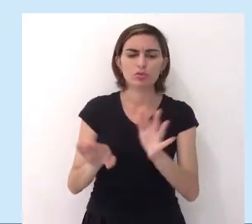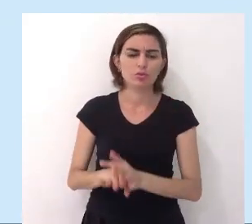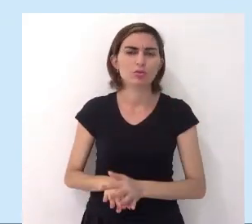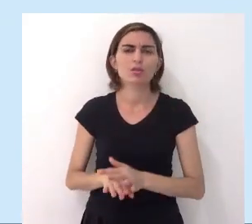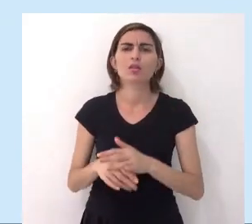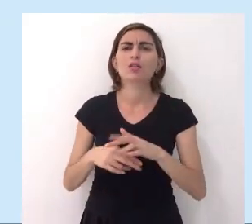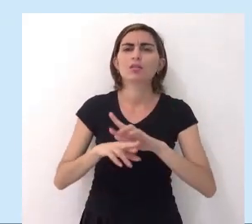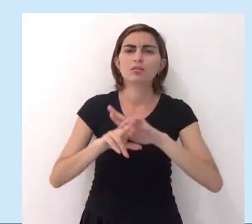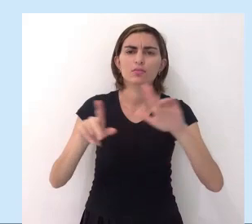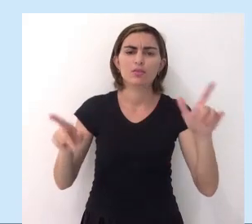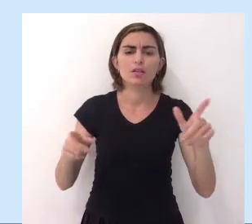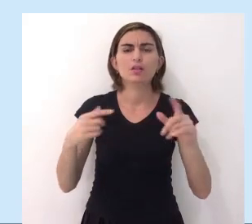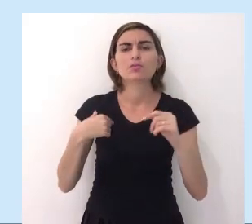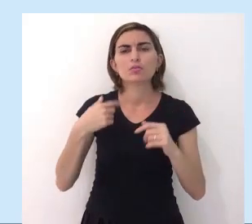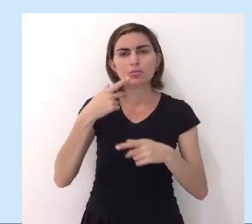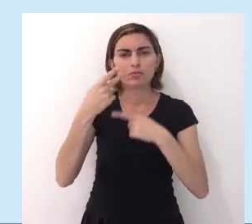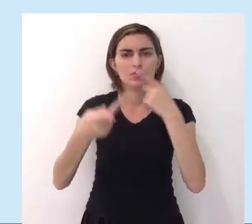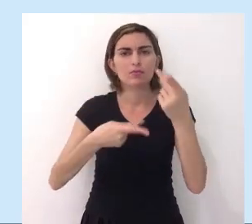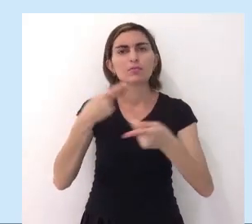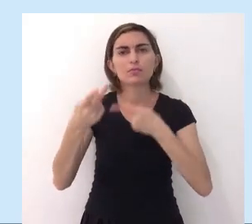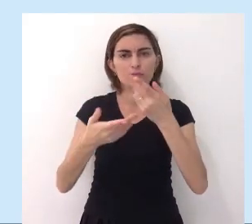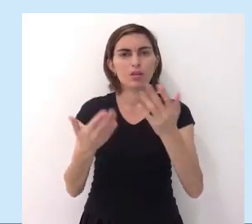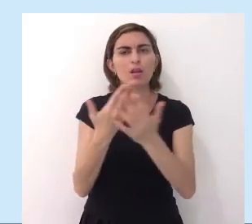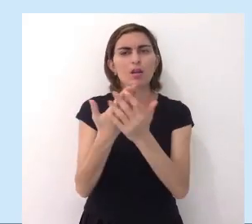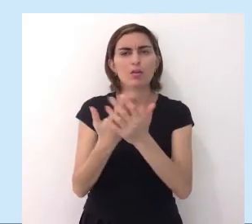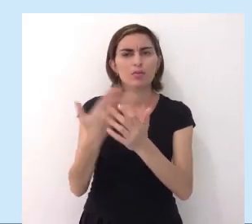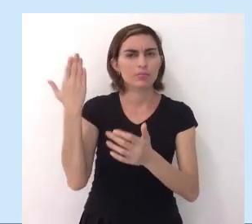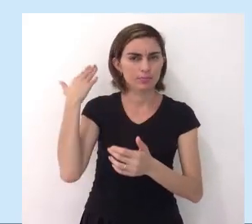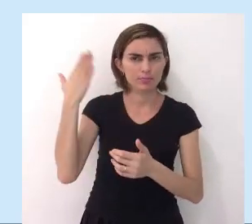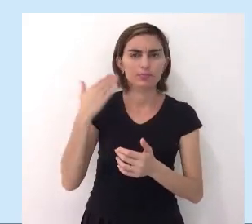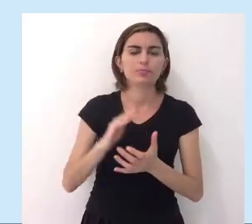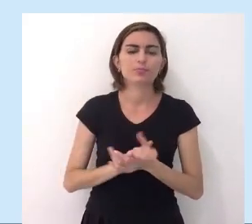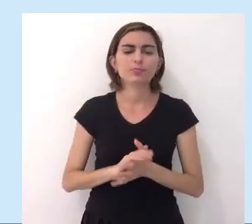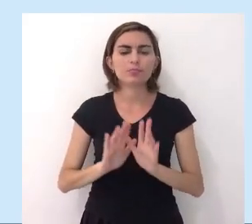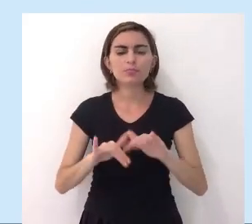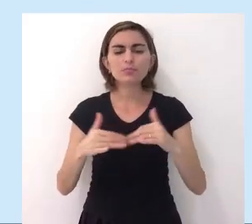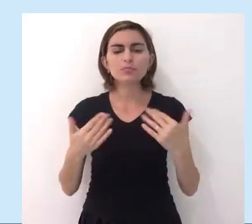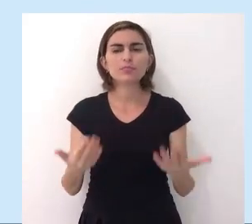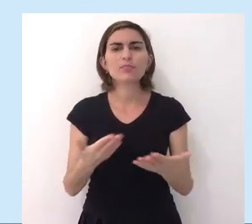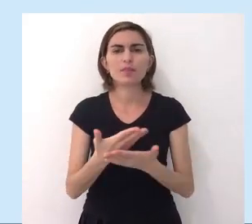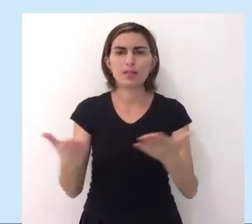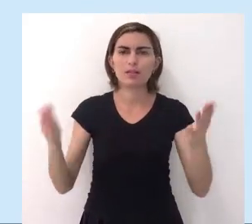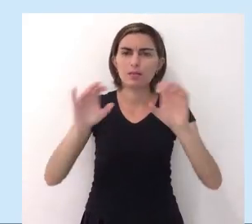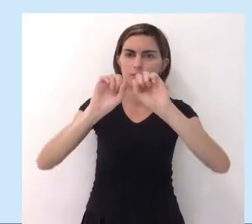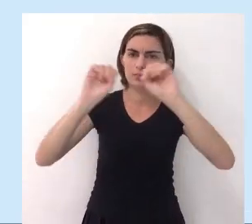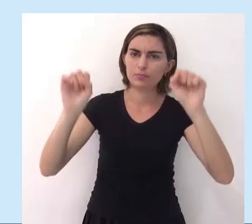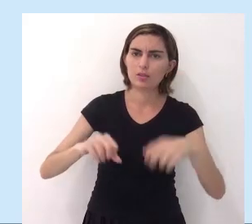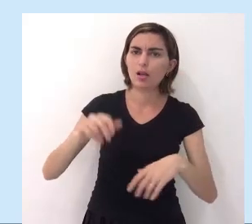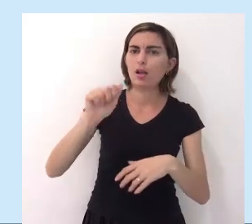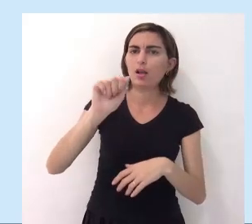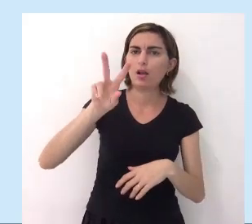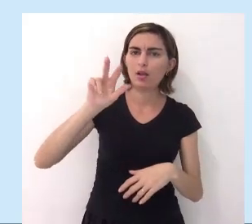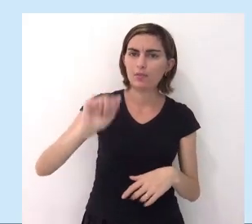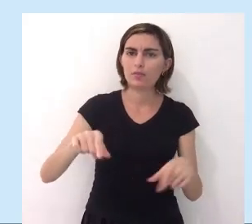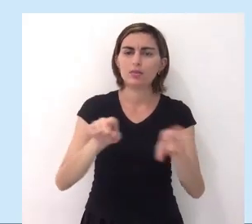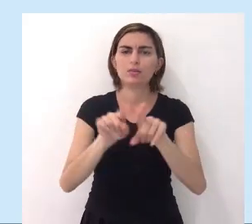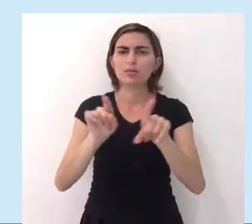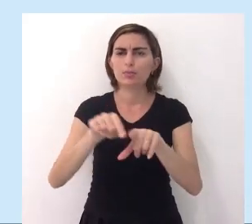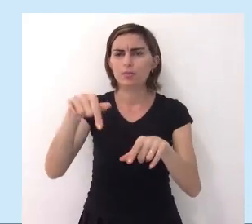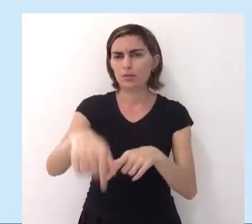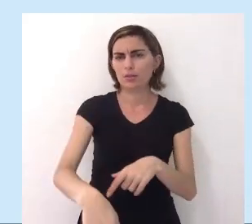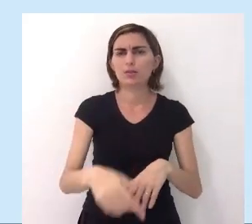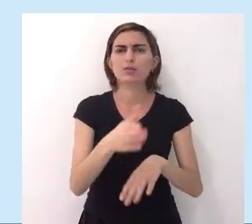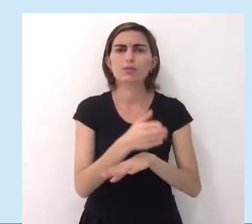ambiente diferente. Eu já falei sobre isso aqui entre as aulas 5 e 6, que estão lá disponíveis na plataforma AVA e também estão aqui gravadas